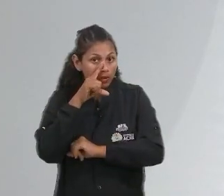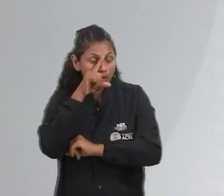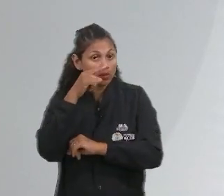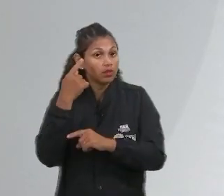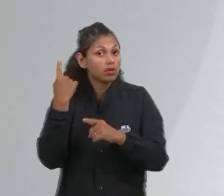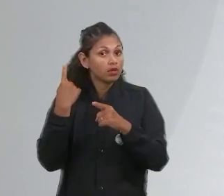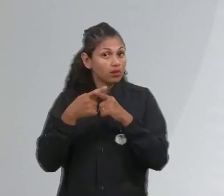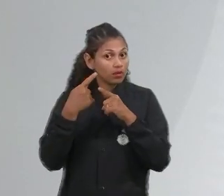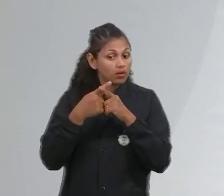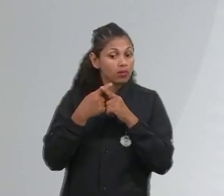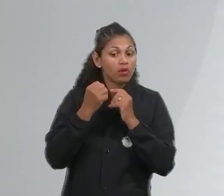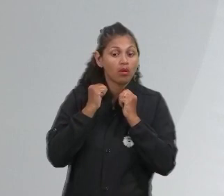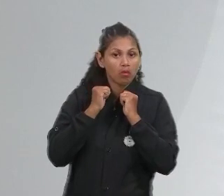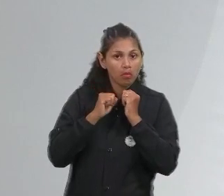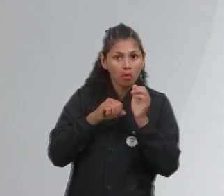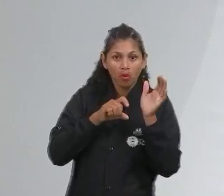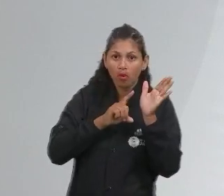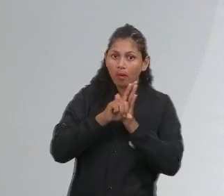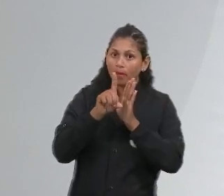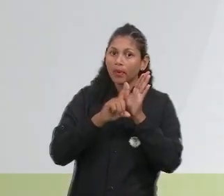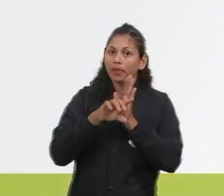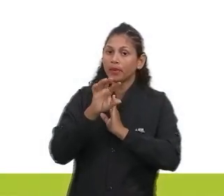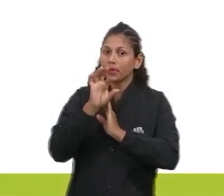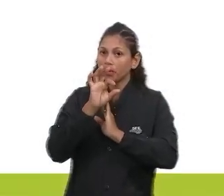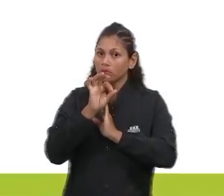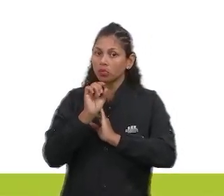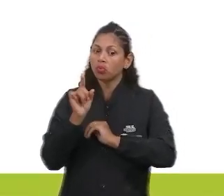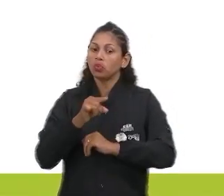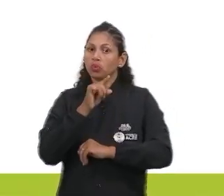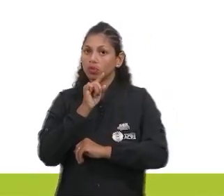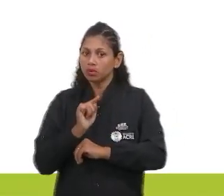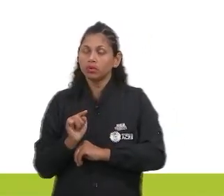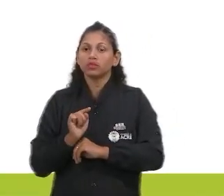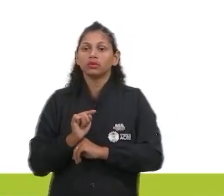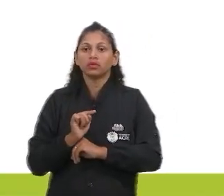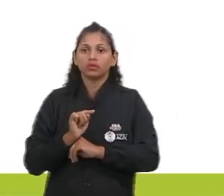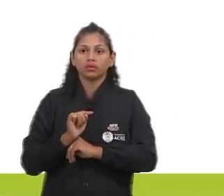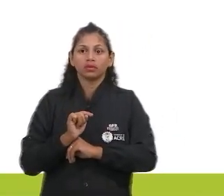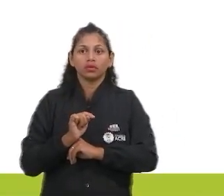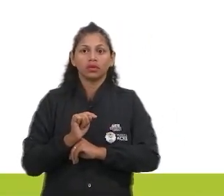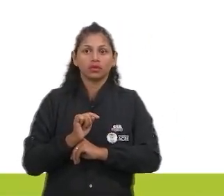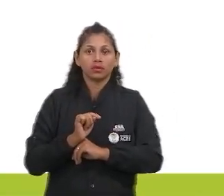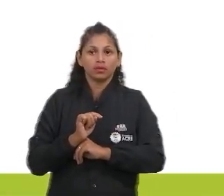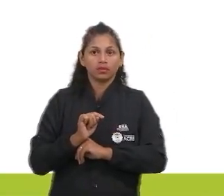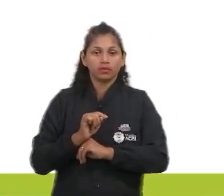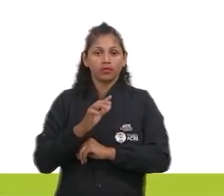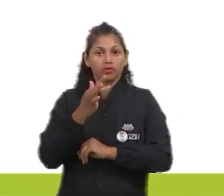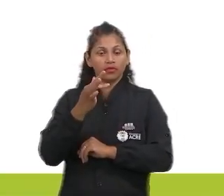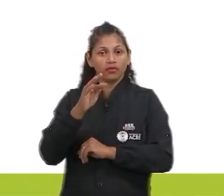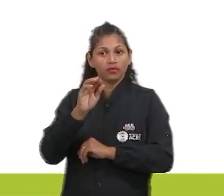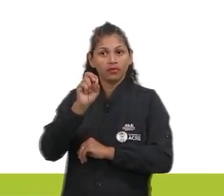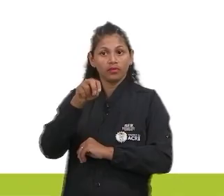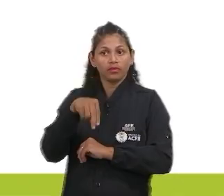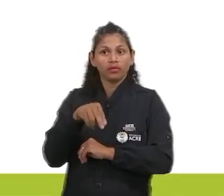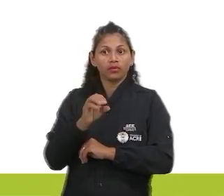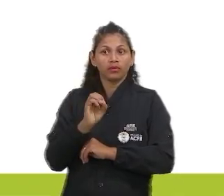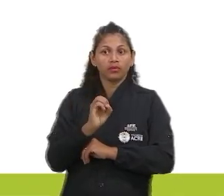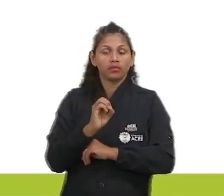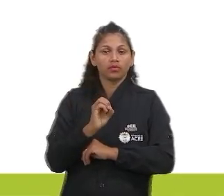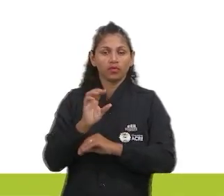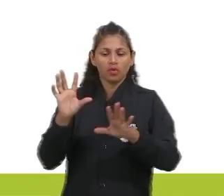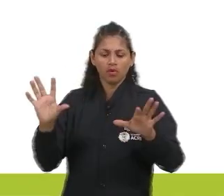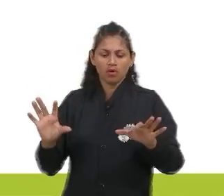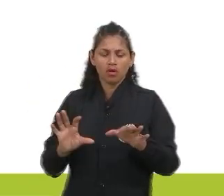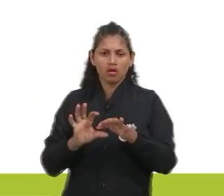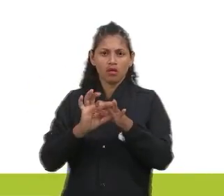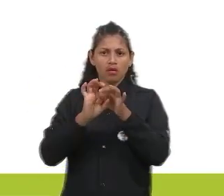o fenol, ele é um grupo hidroxila ligado a um anel aromático. Ou